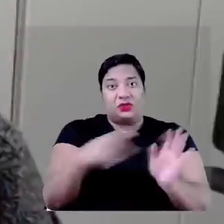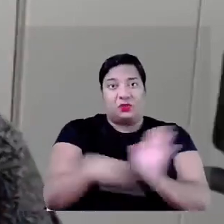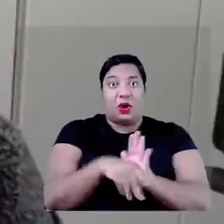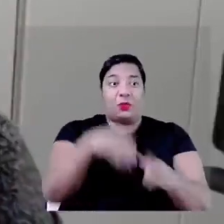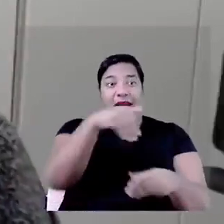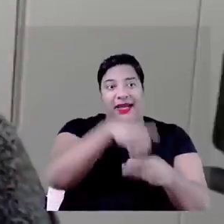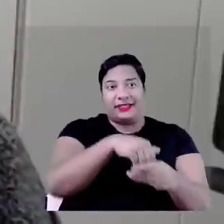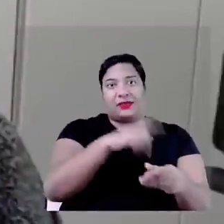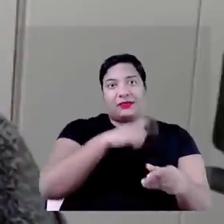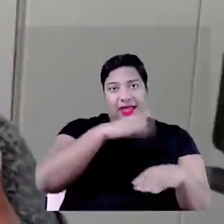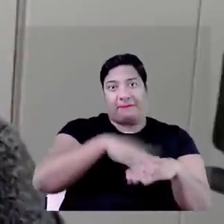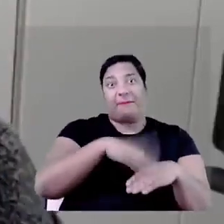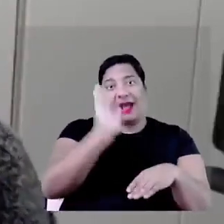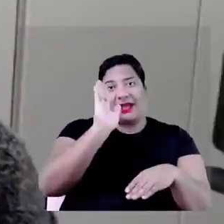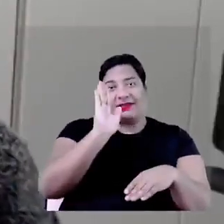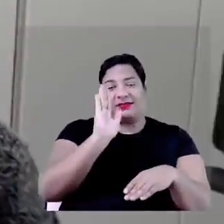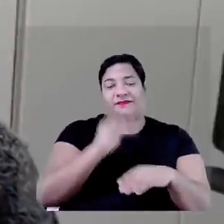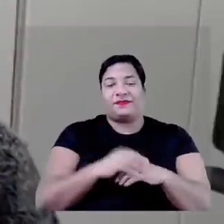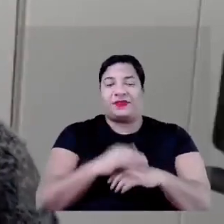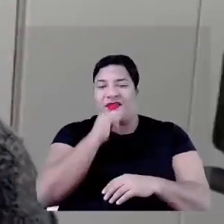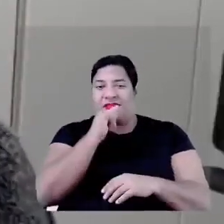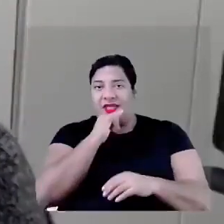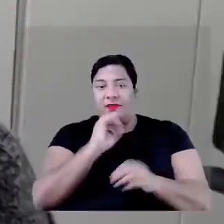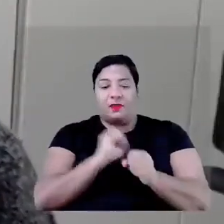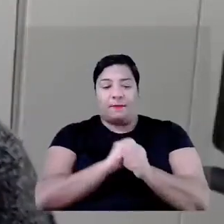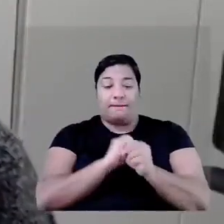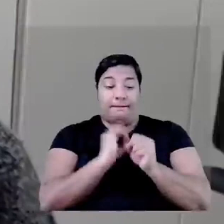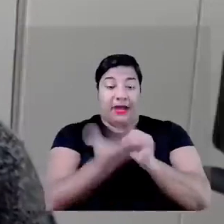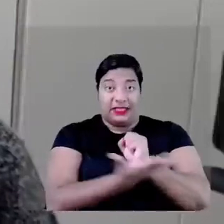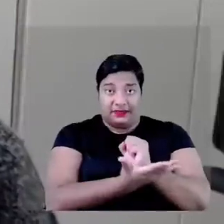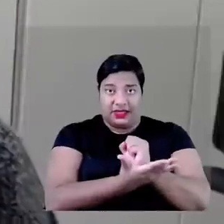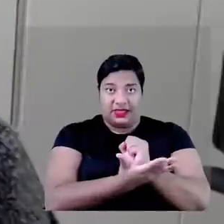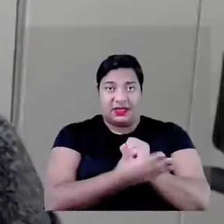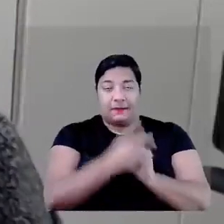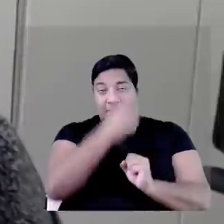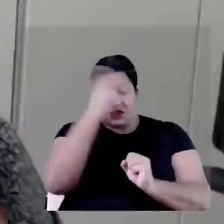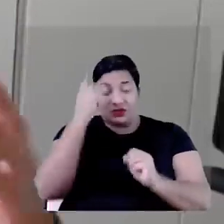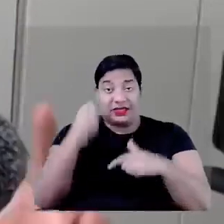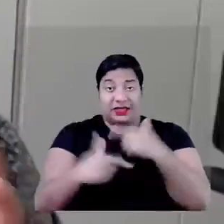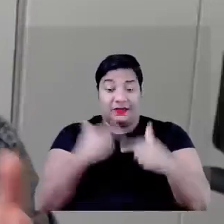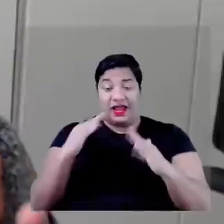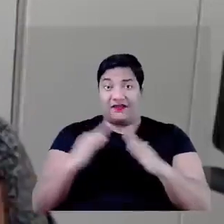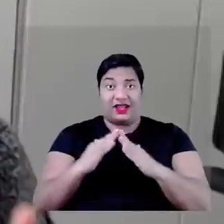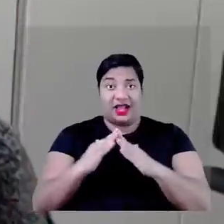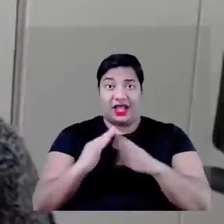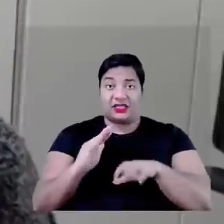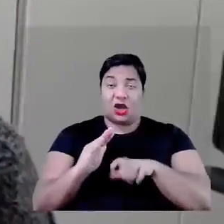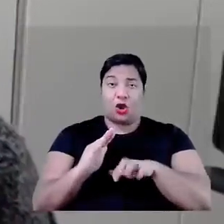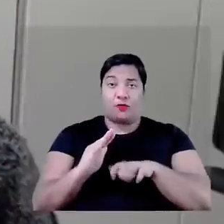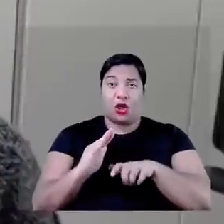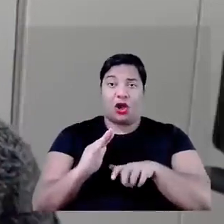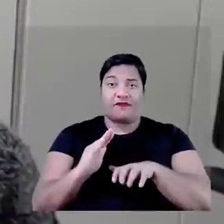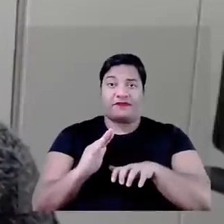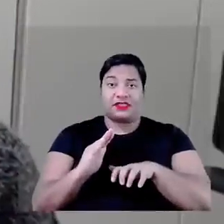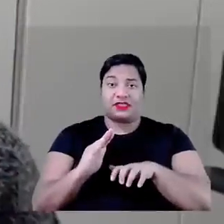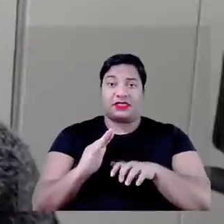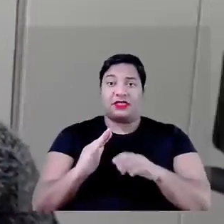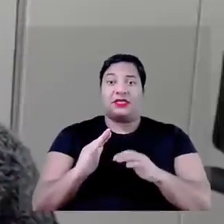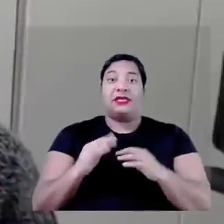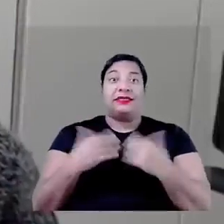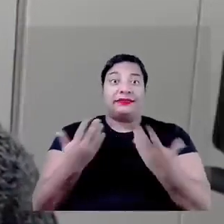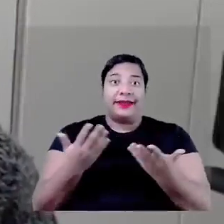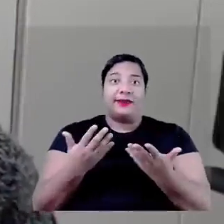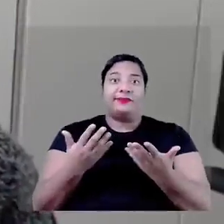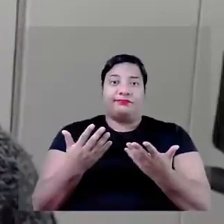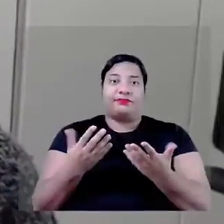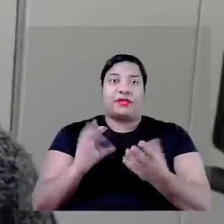aí de pandemia, onde muitas pessoas ficaram em teletrabalho, no chamado home office, e tudo isso interferiu no